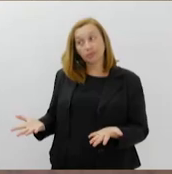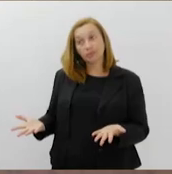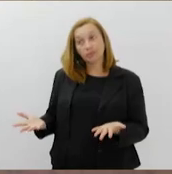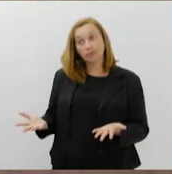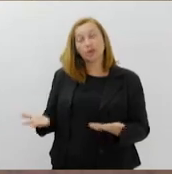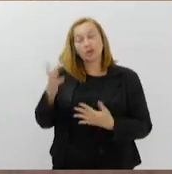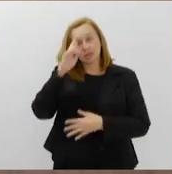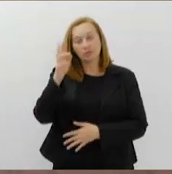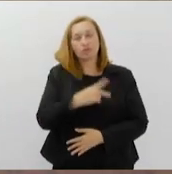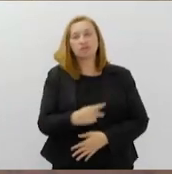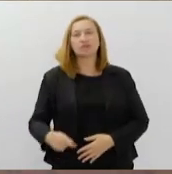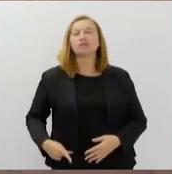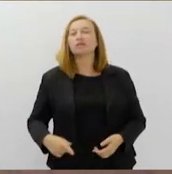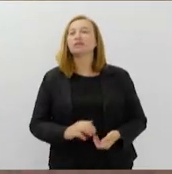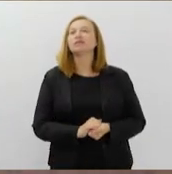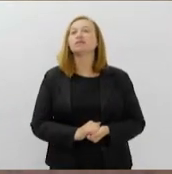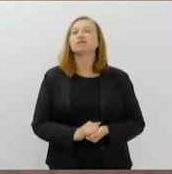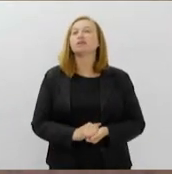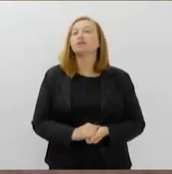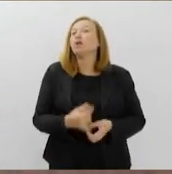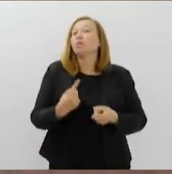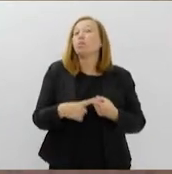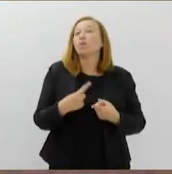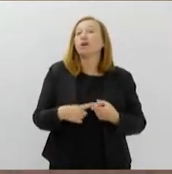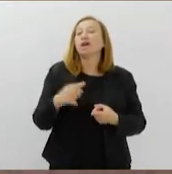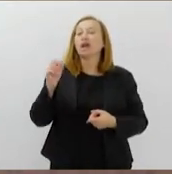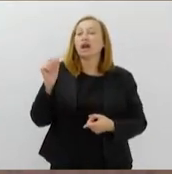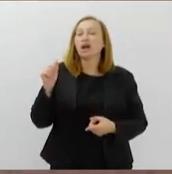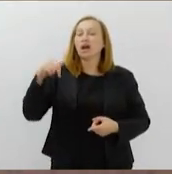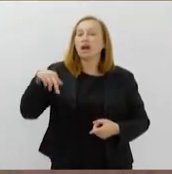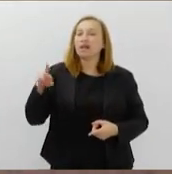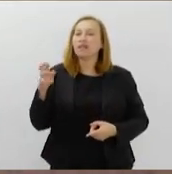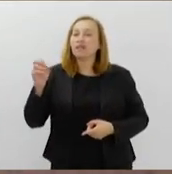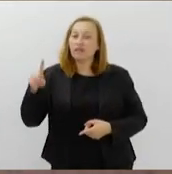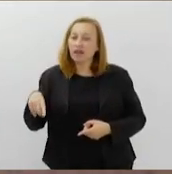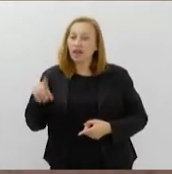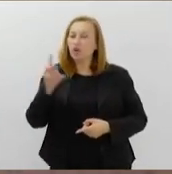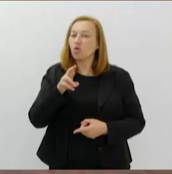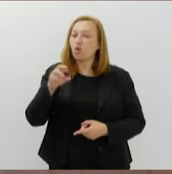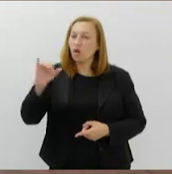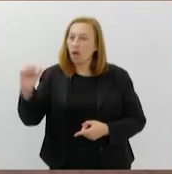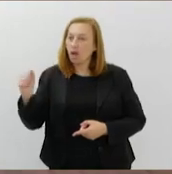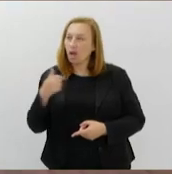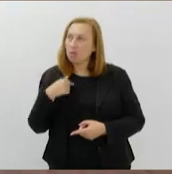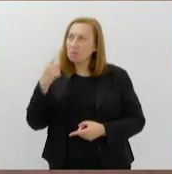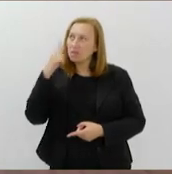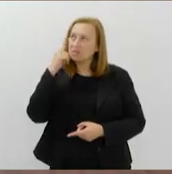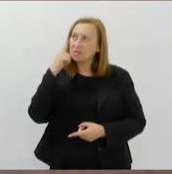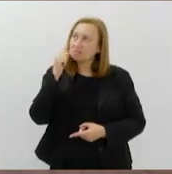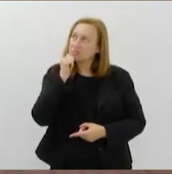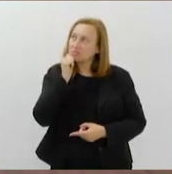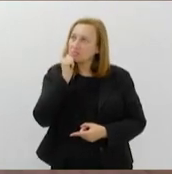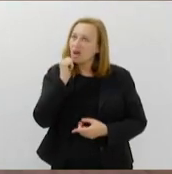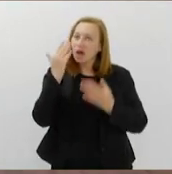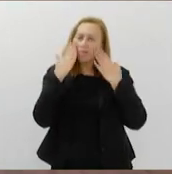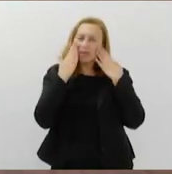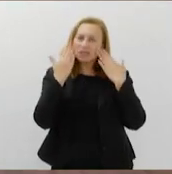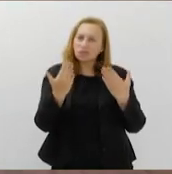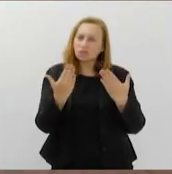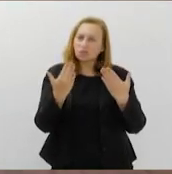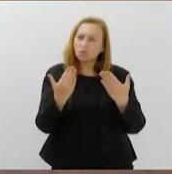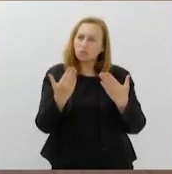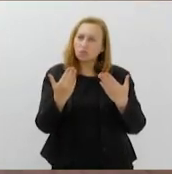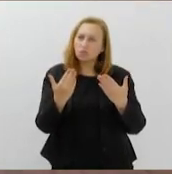Senhor presidente, por que que o André Correia, eu fiquei me perguntando, apresentou